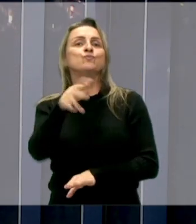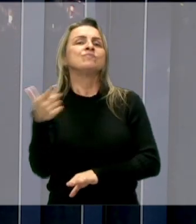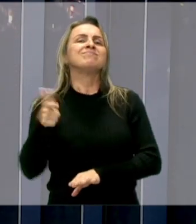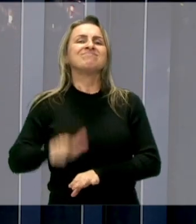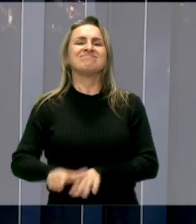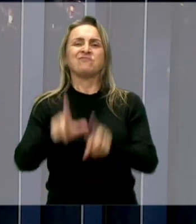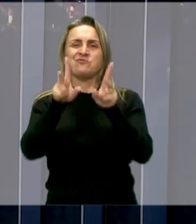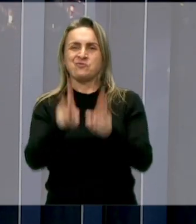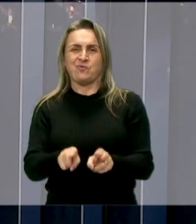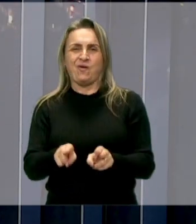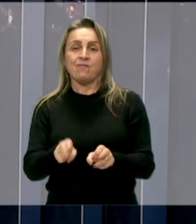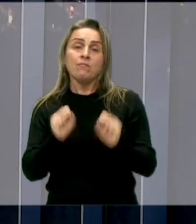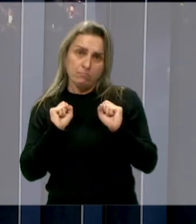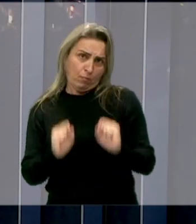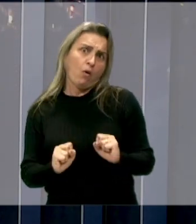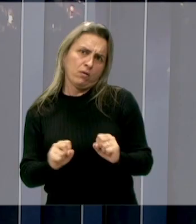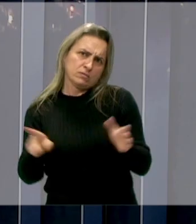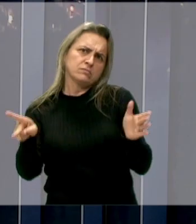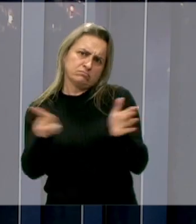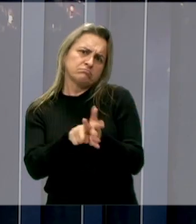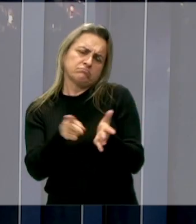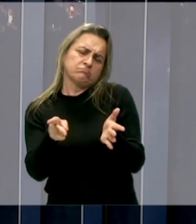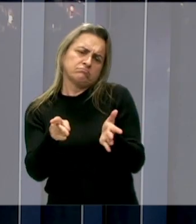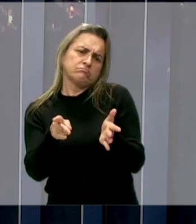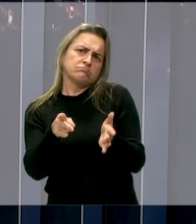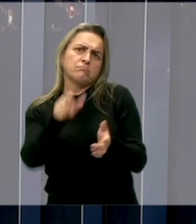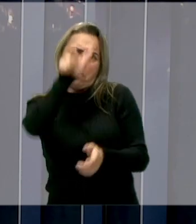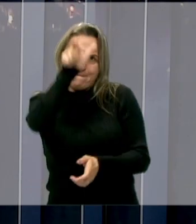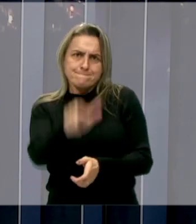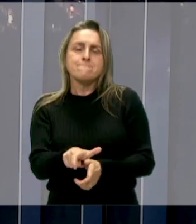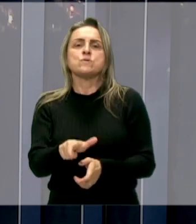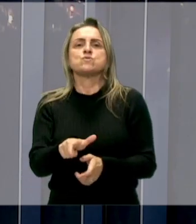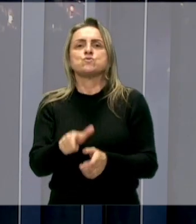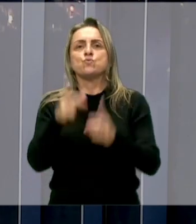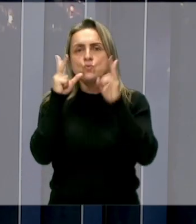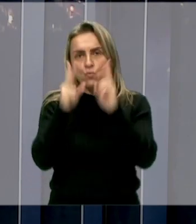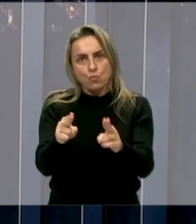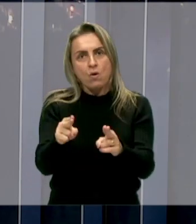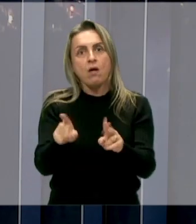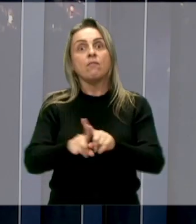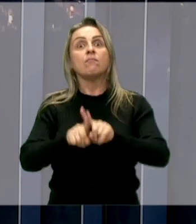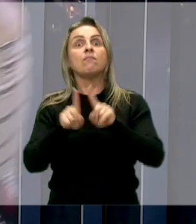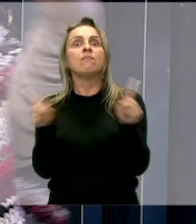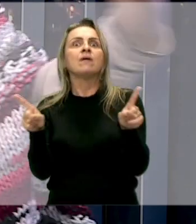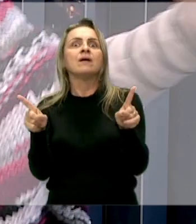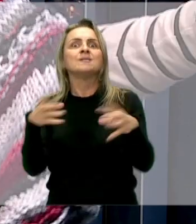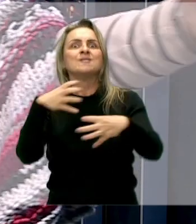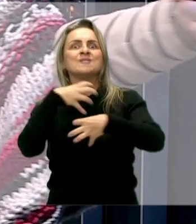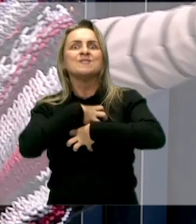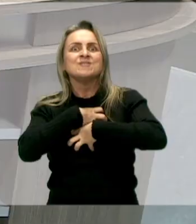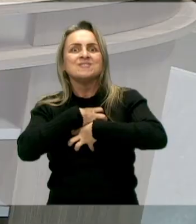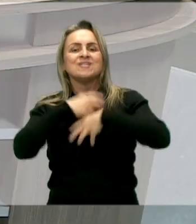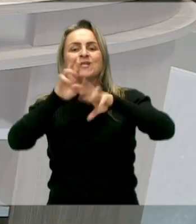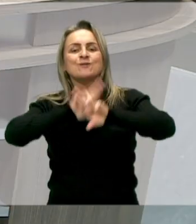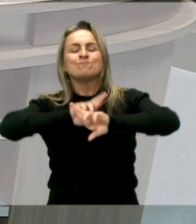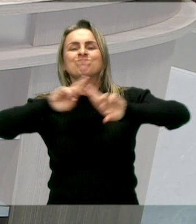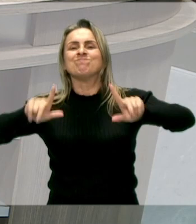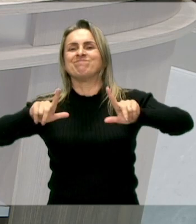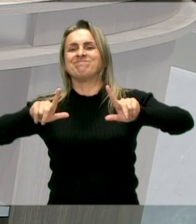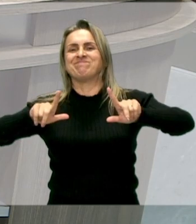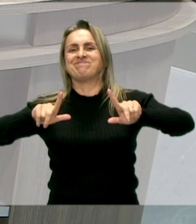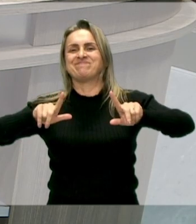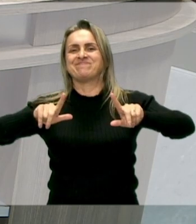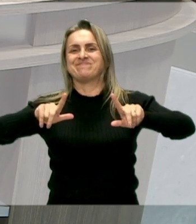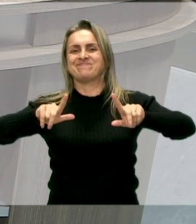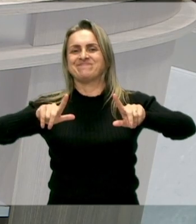o próprio artista, né, o Lenine falou, disse assim, eu tô aqui hoje, eu estava lá no primeiro, era só um grupo de